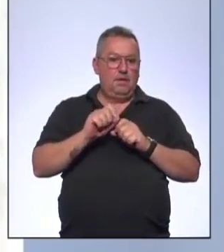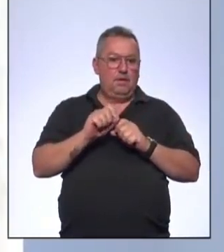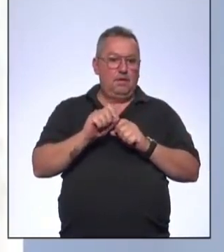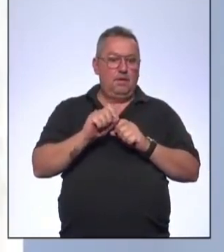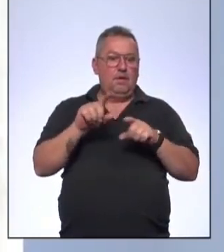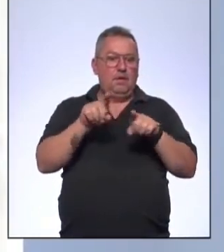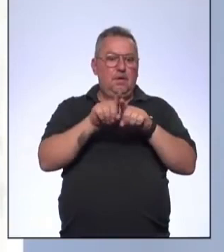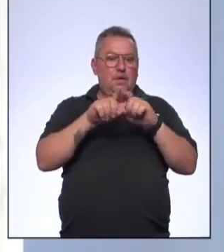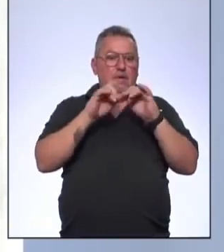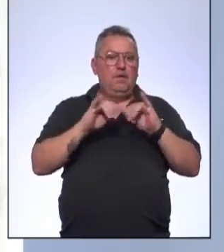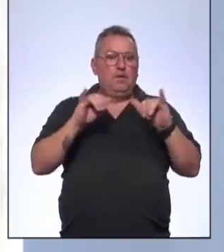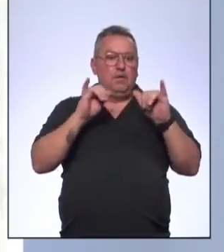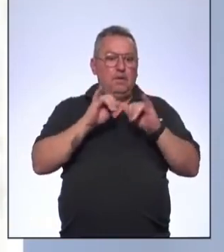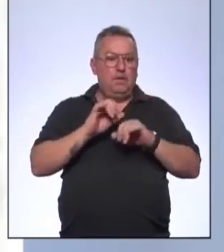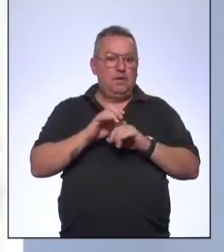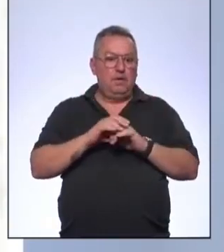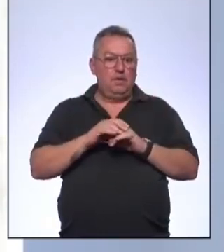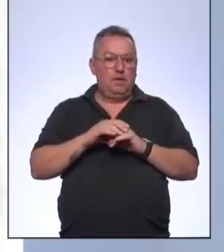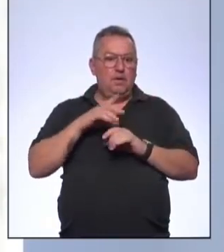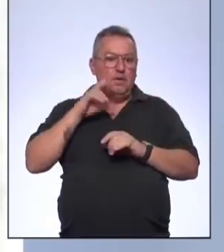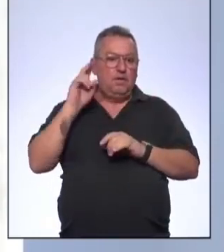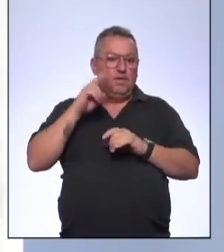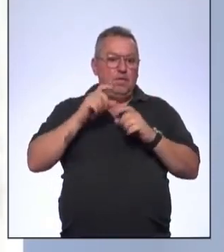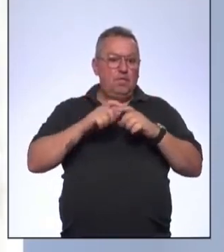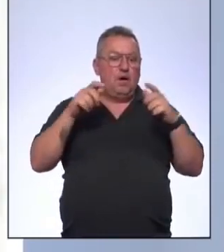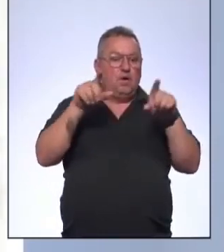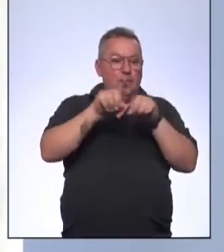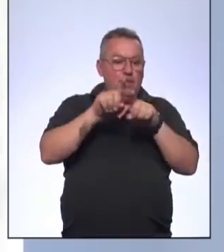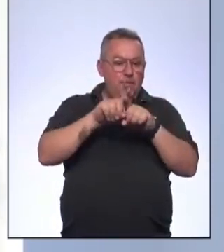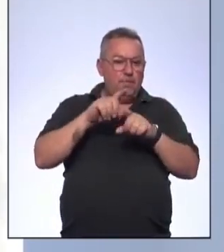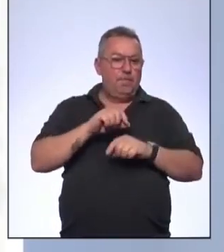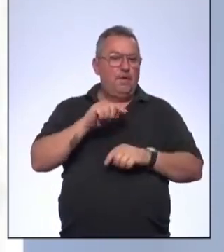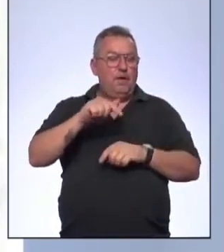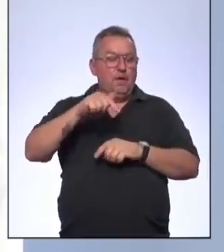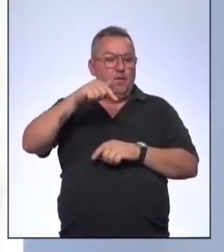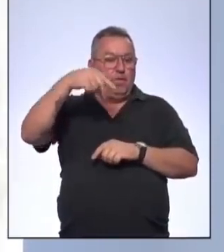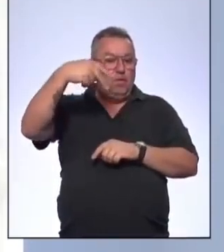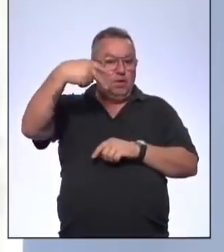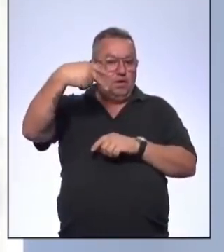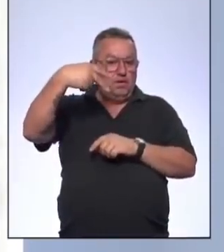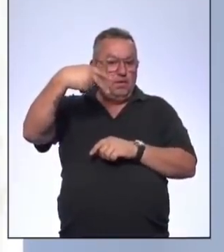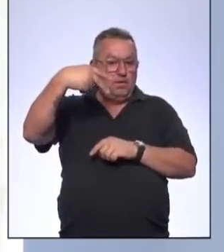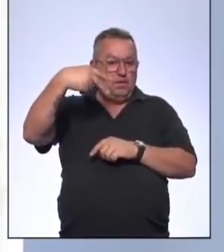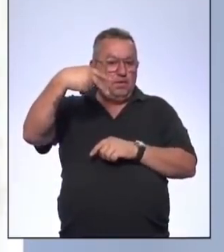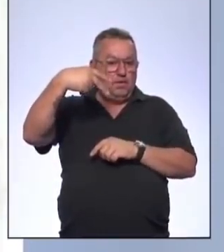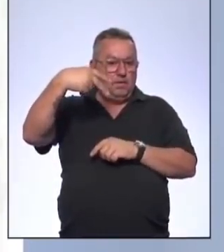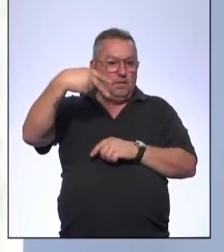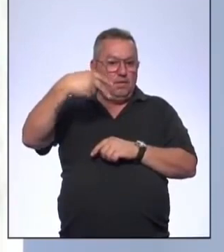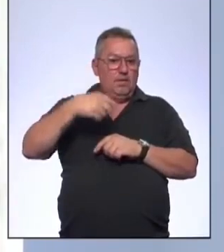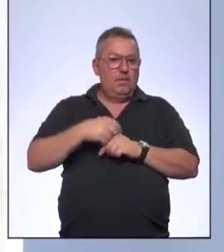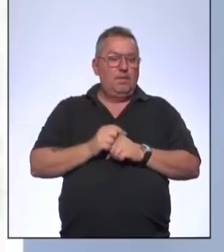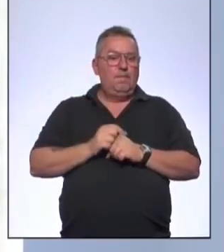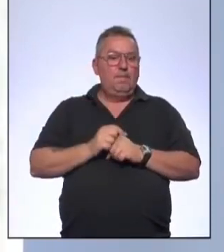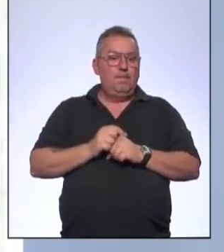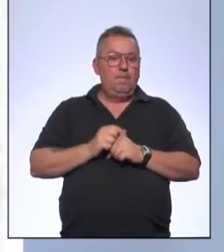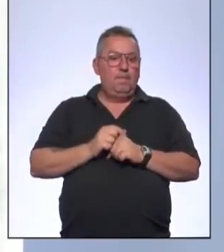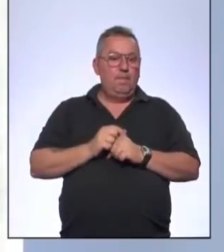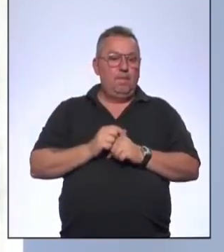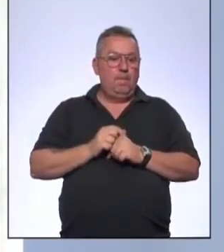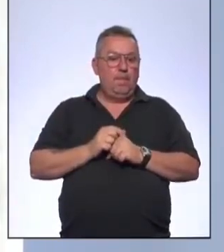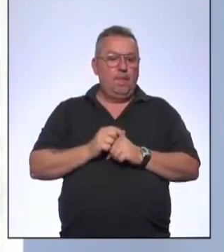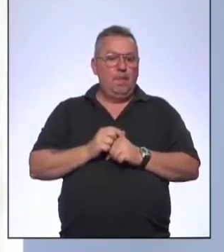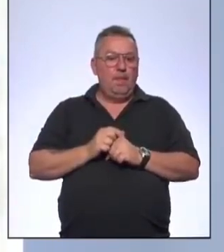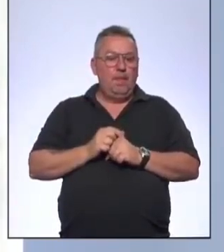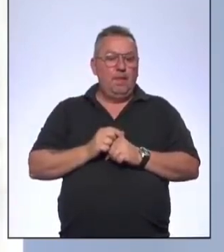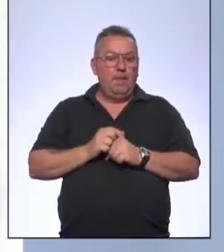está no enunciado. E aí eu pego a área do maior, que é 7 ao quadrado. Então, 7 ao quadrado,